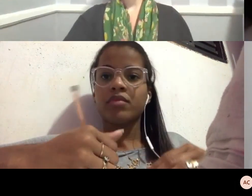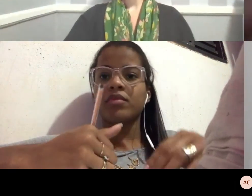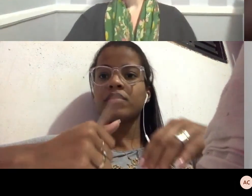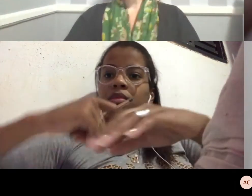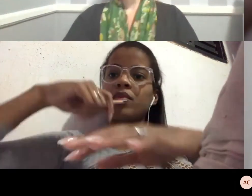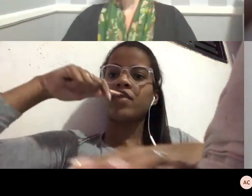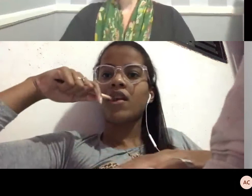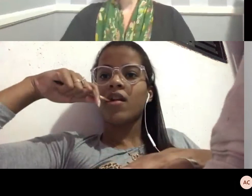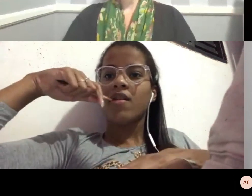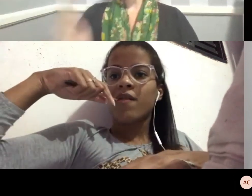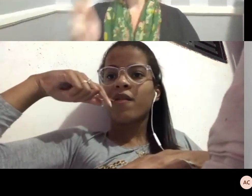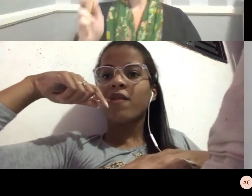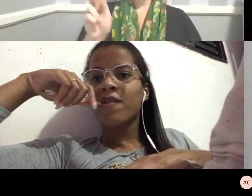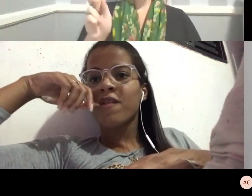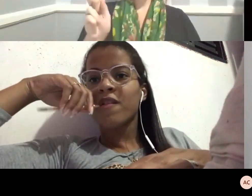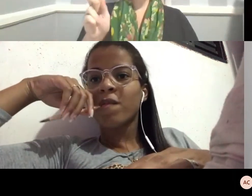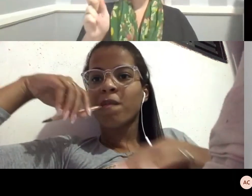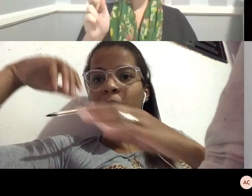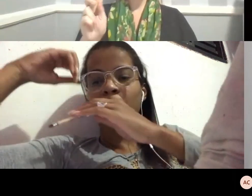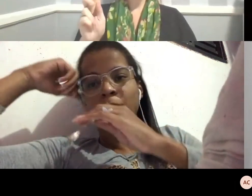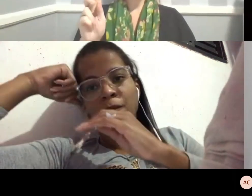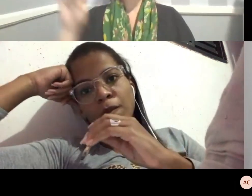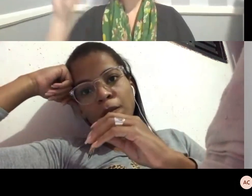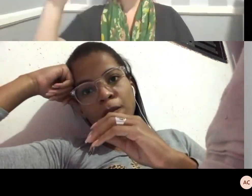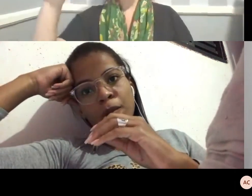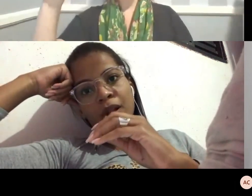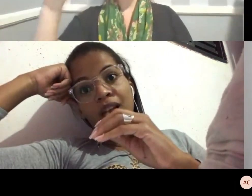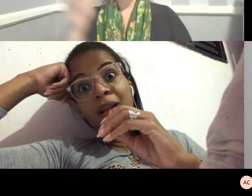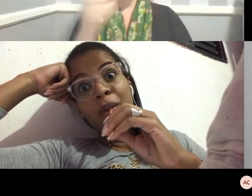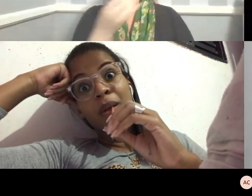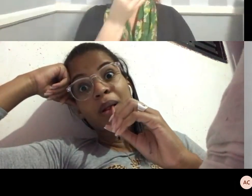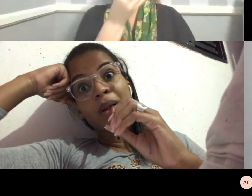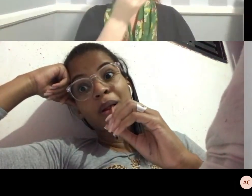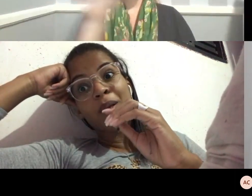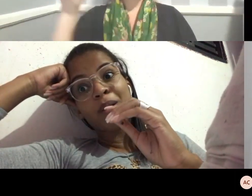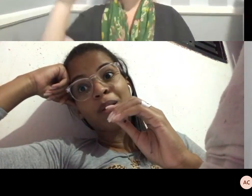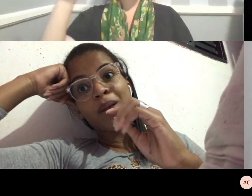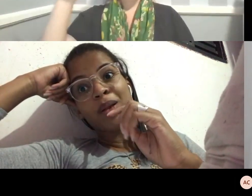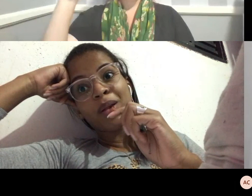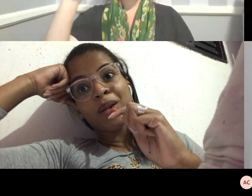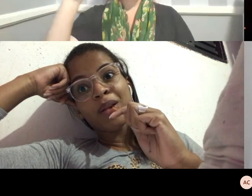Então tá. O que a pessoa fez? Pegou uma colher de pau na casa dela.